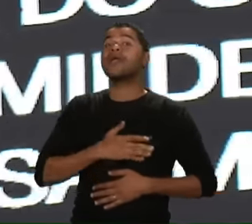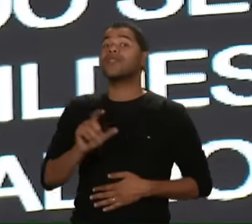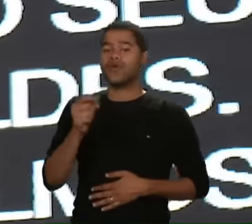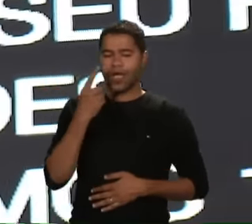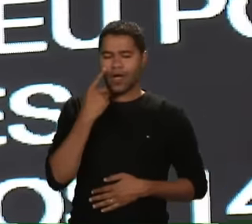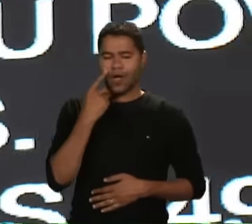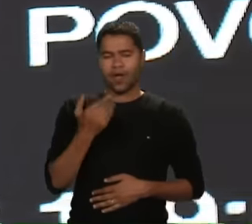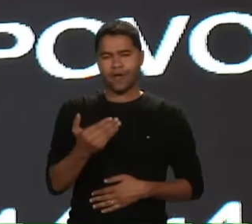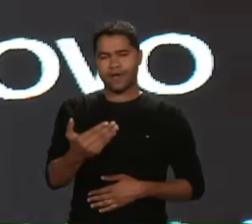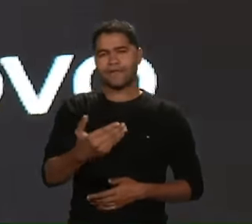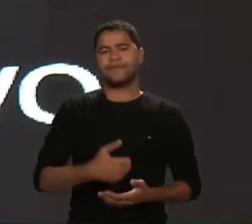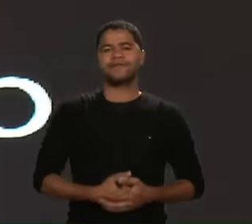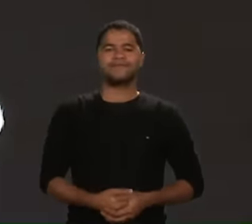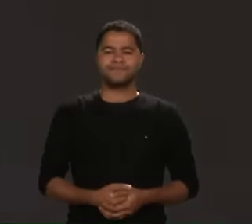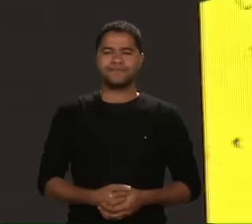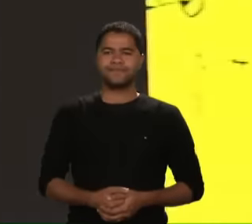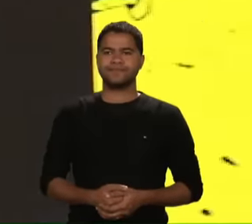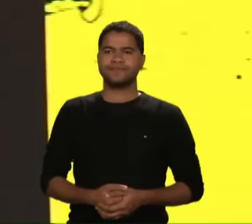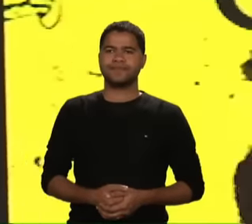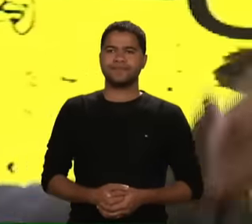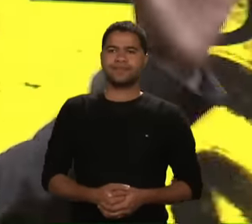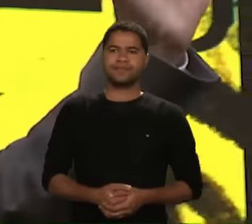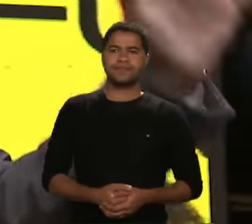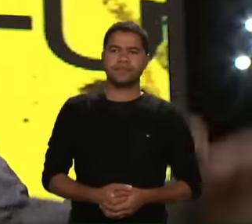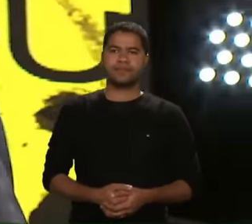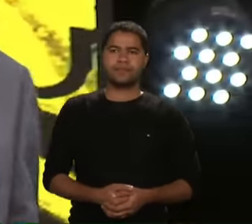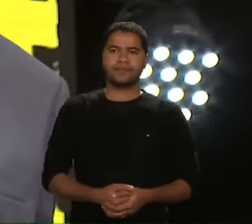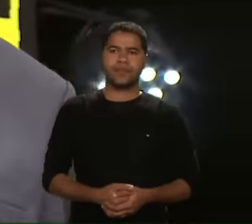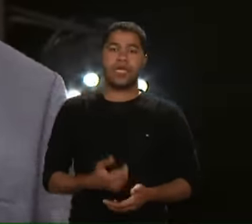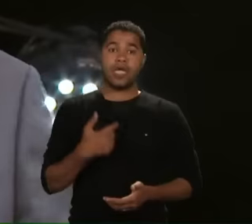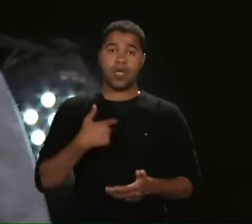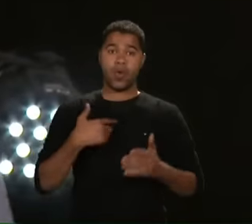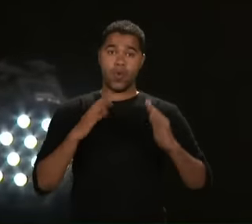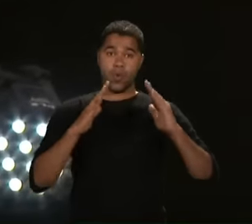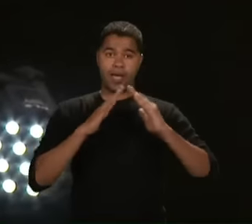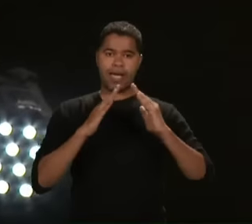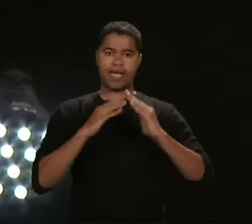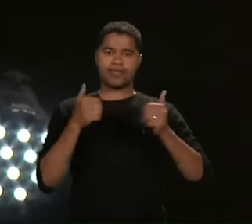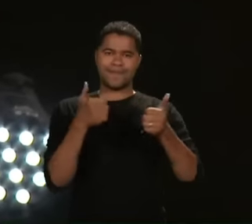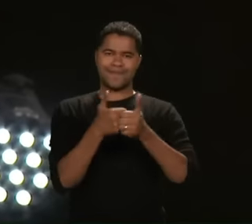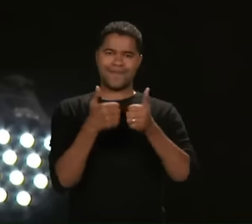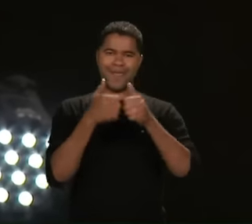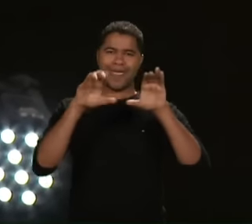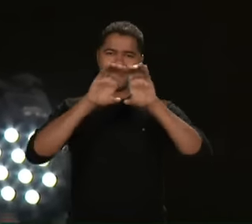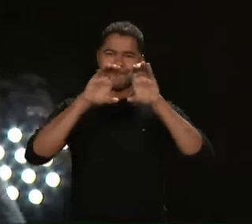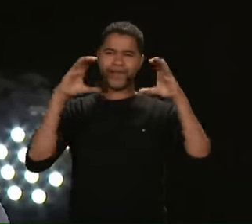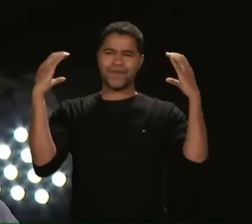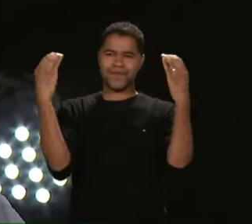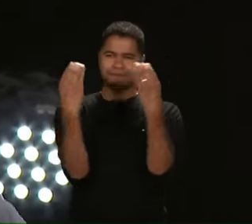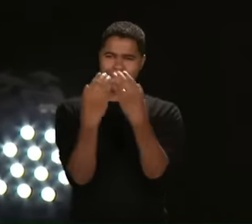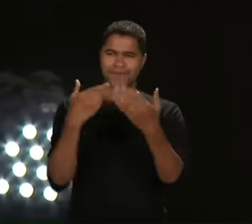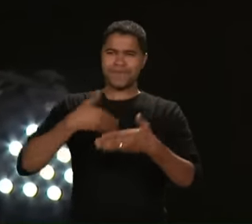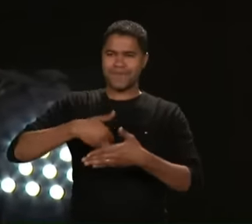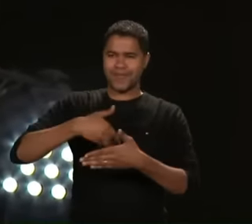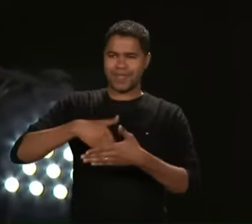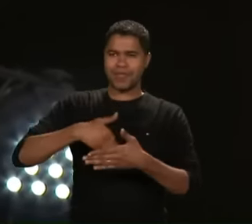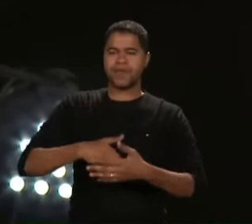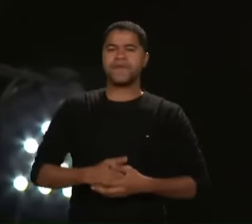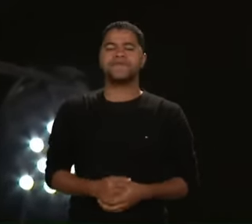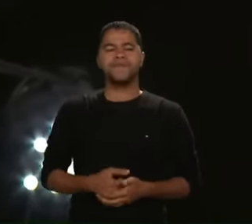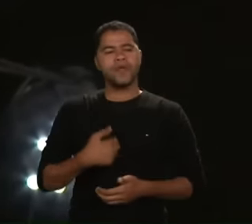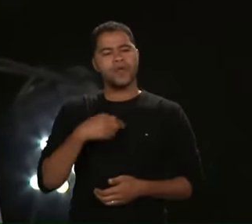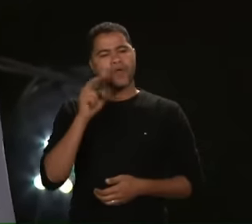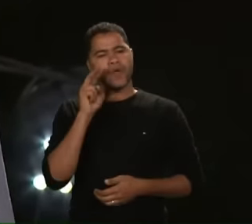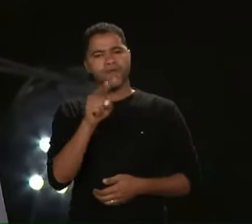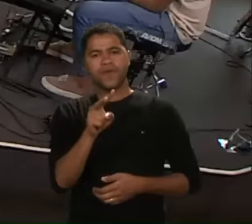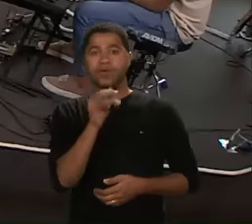hein? Eu moro bem pertinho do Mineirão. Aí eu vejo, quando